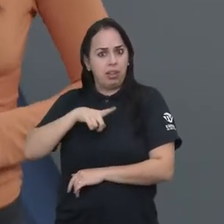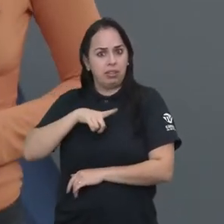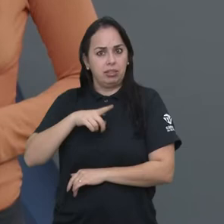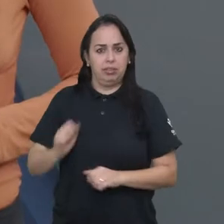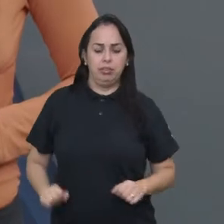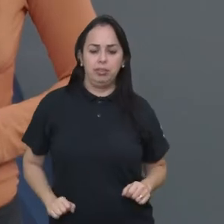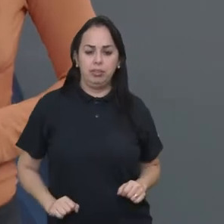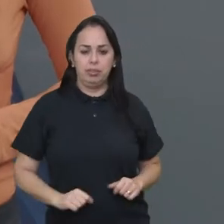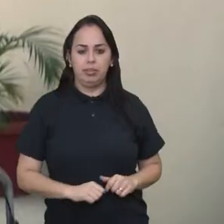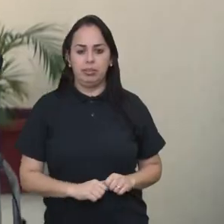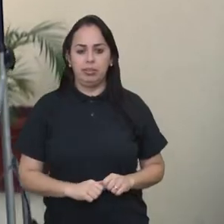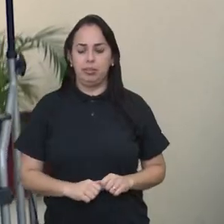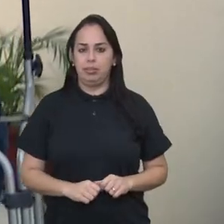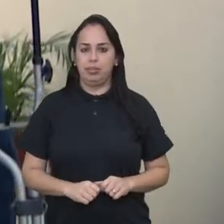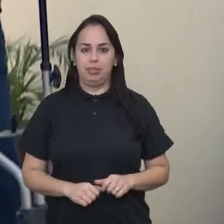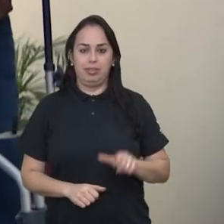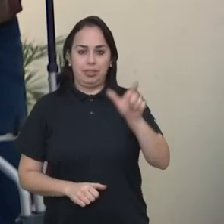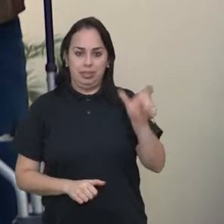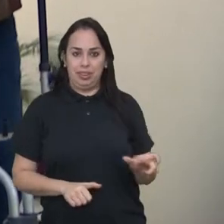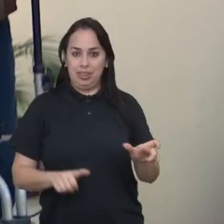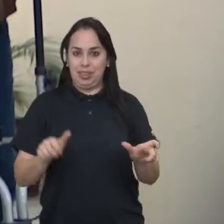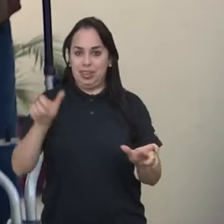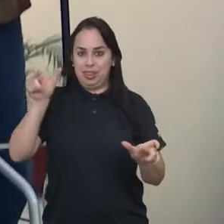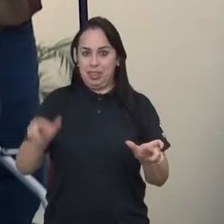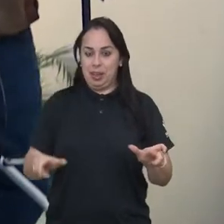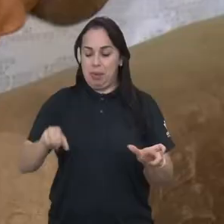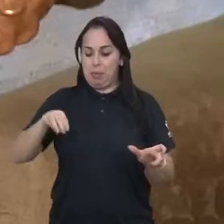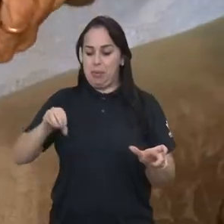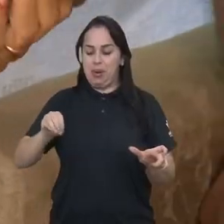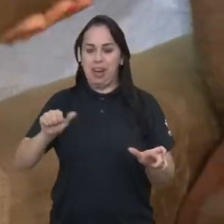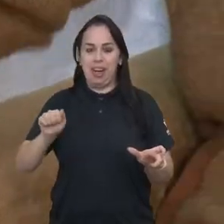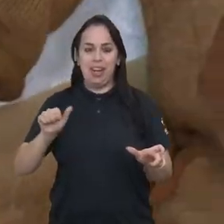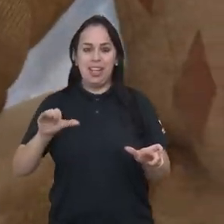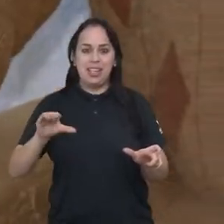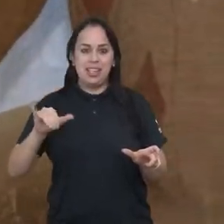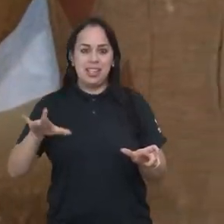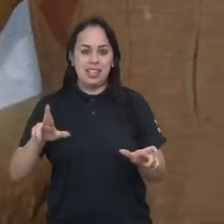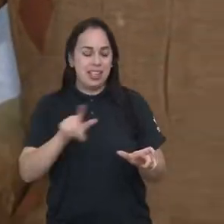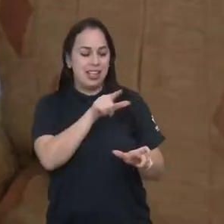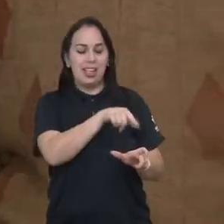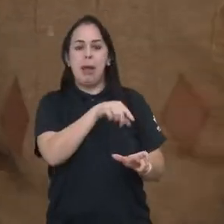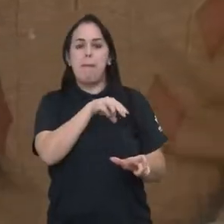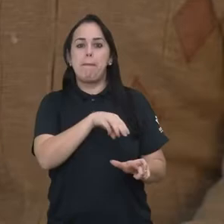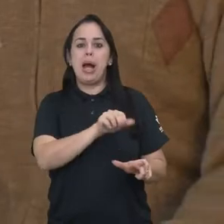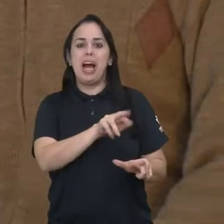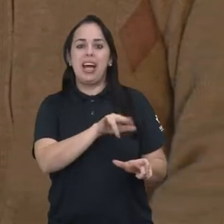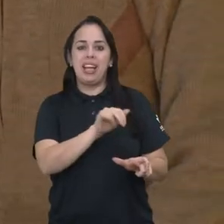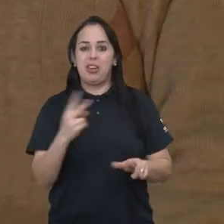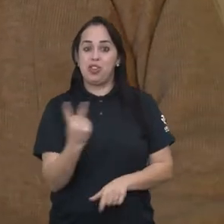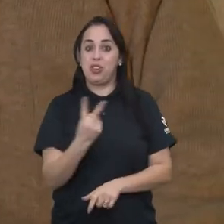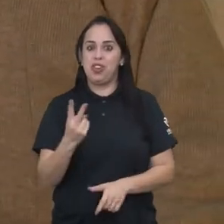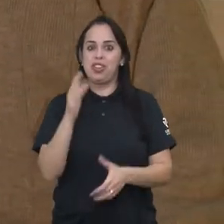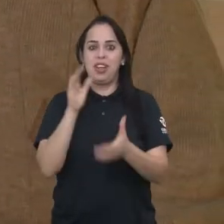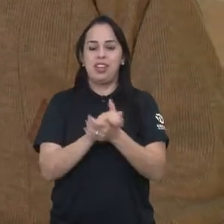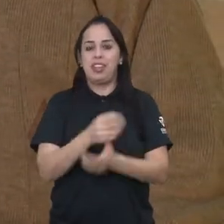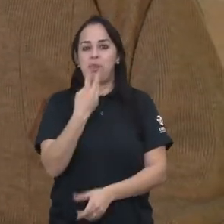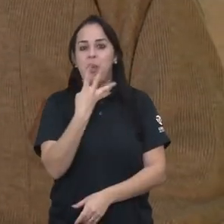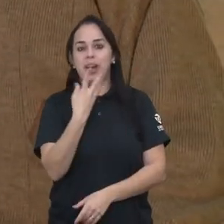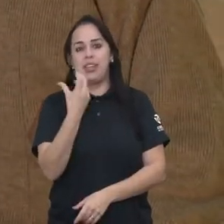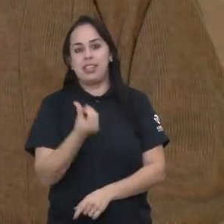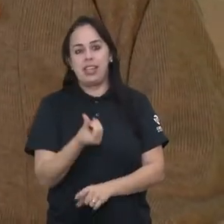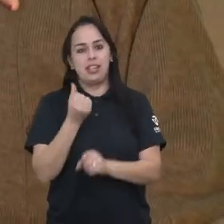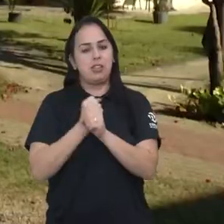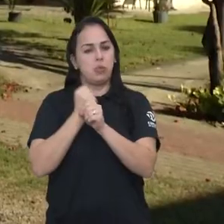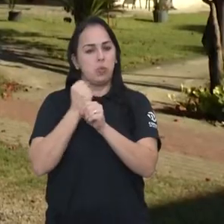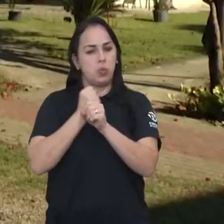mais de 60 anos Dona Maria e seu Moacir 46 anos de casados uma vida juntos